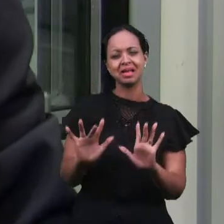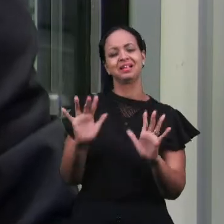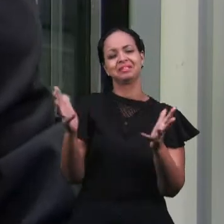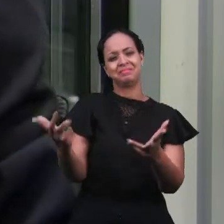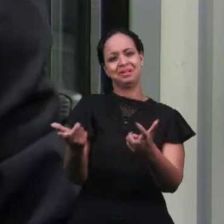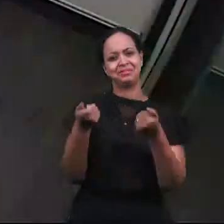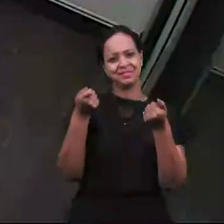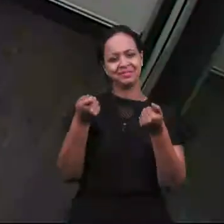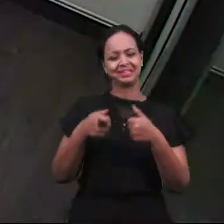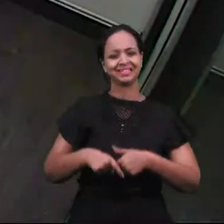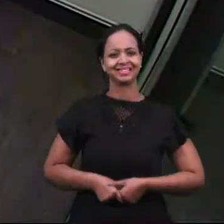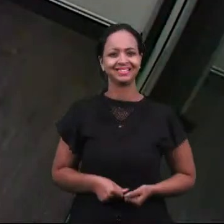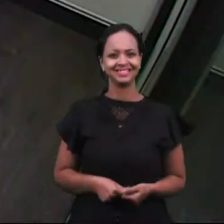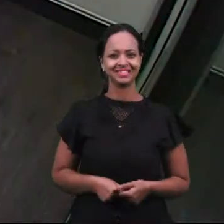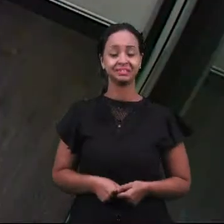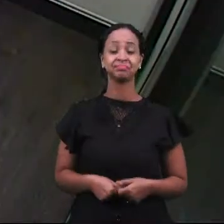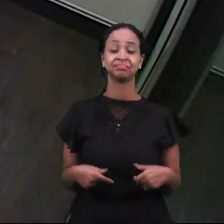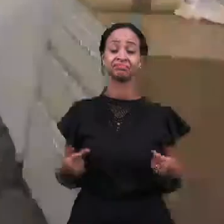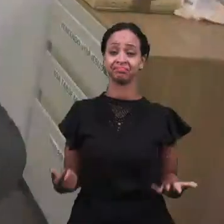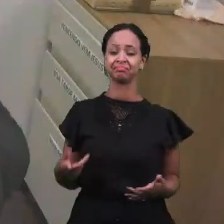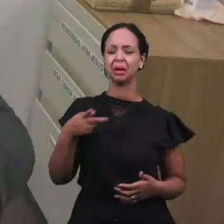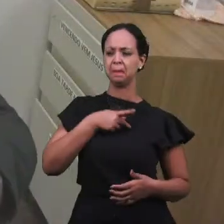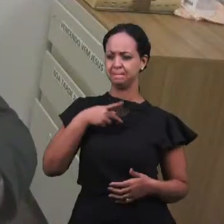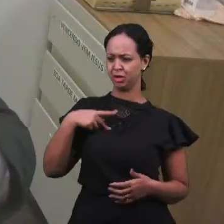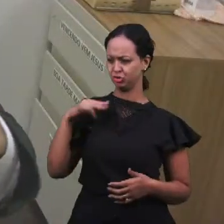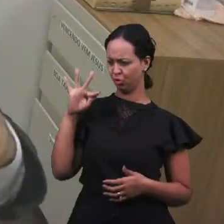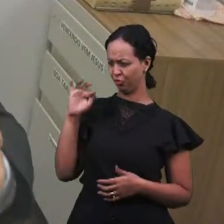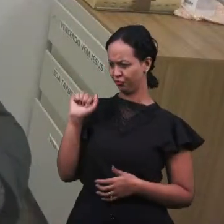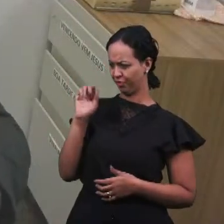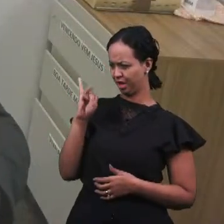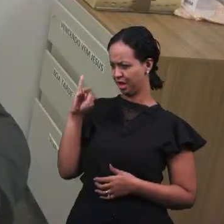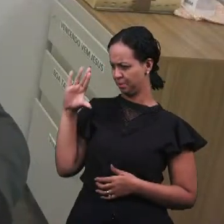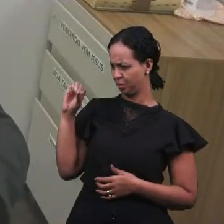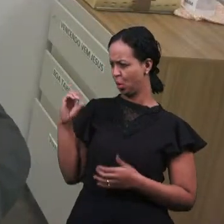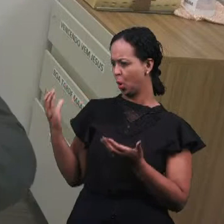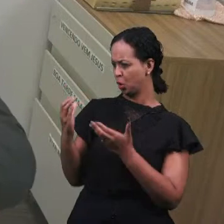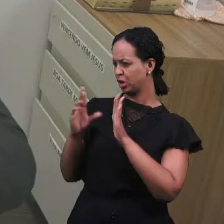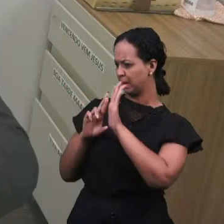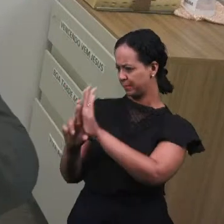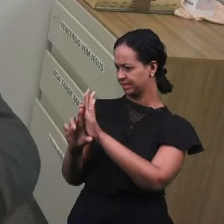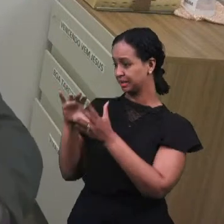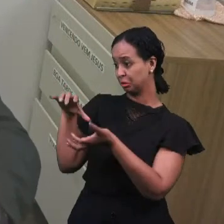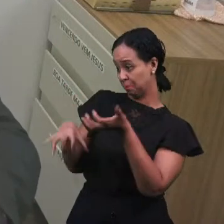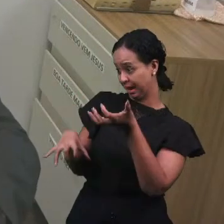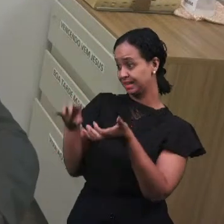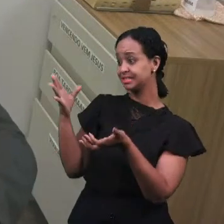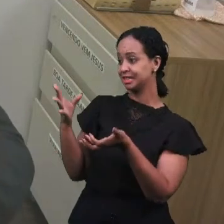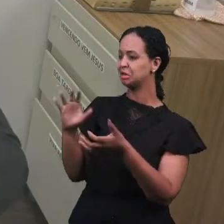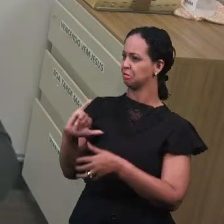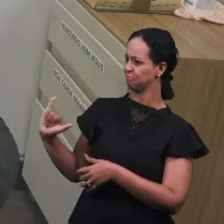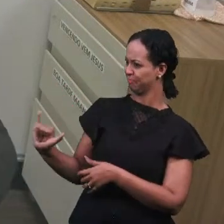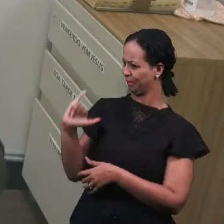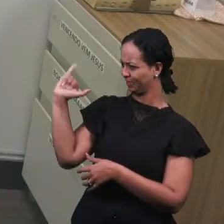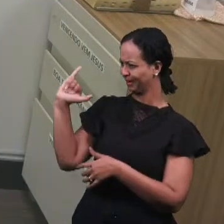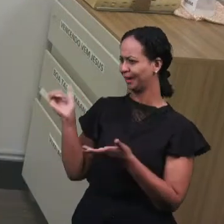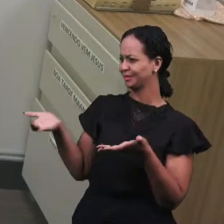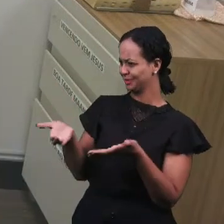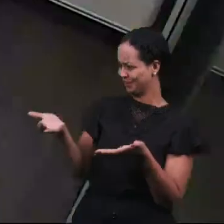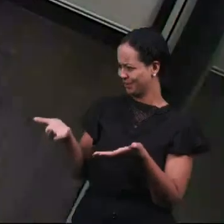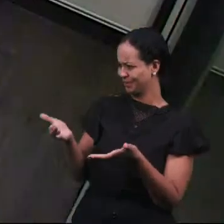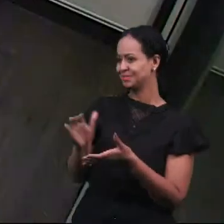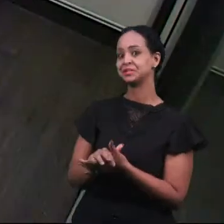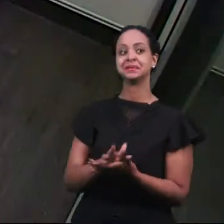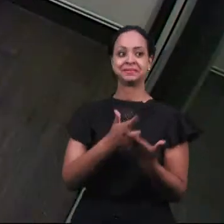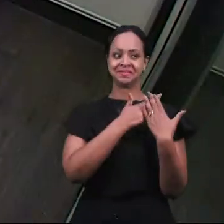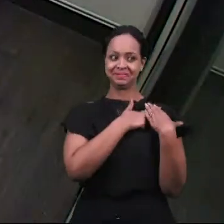do Senhor. Amém. Pastor Fábio, o senhor tá hoje representando Brasília, hein? Olha lá, hein? Vai representar Brasília, que tá representando.